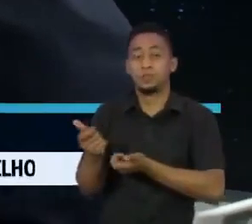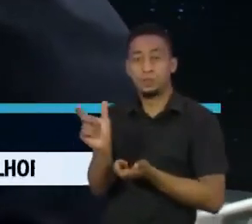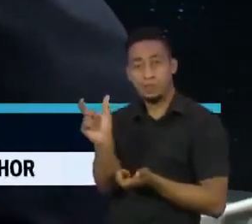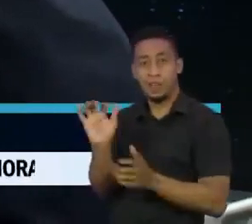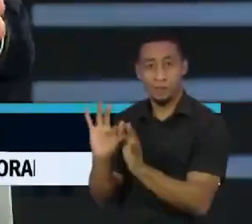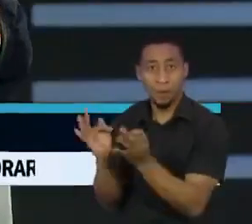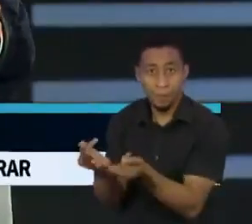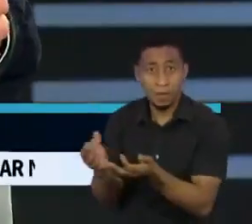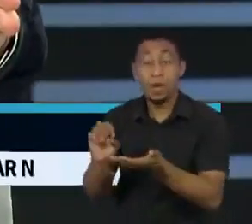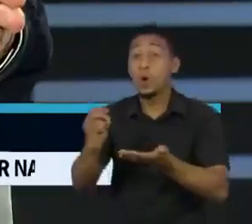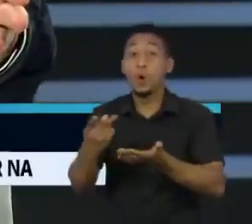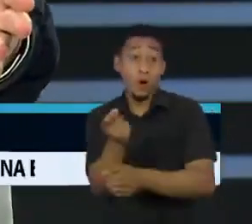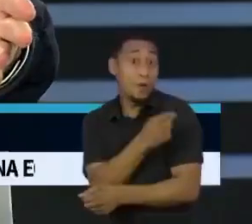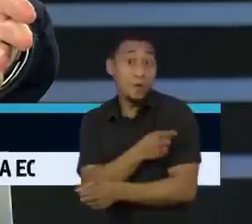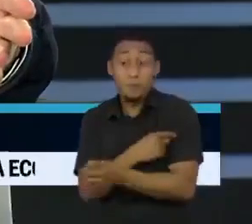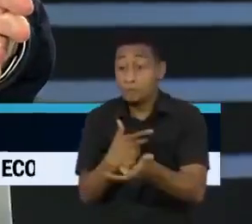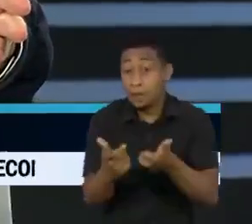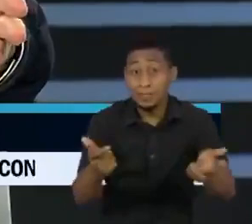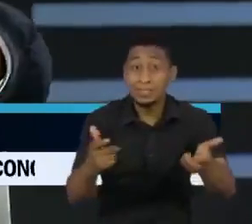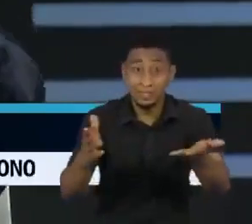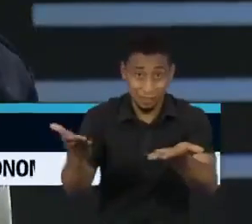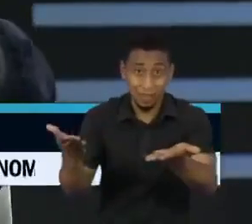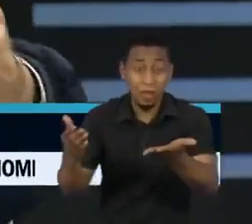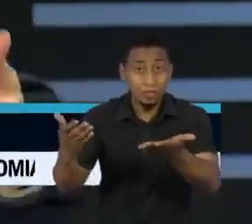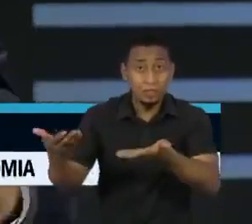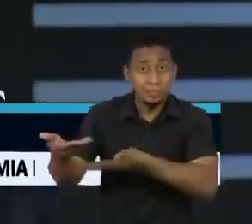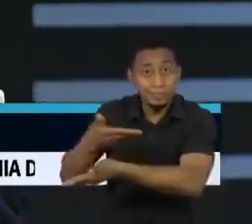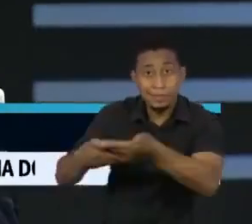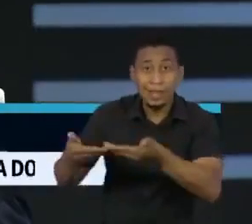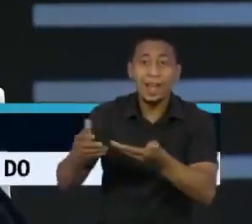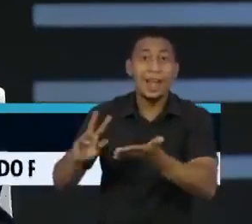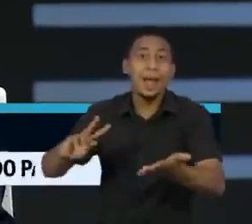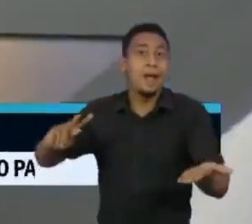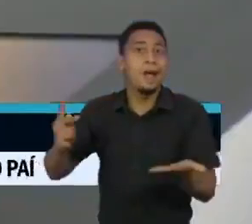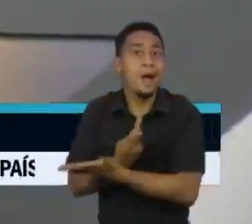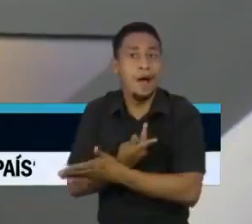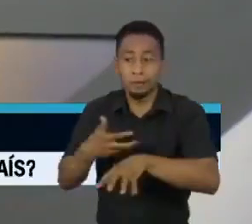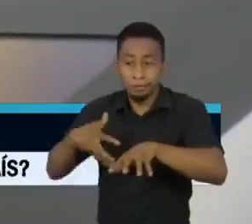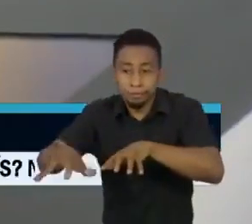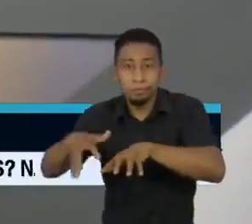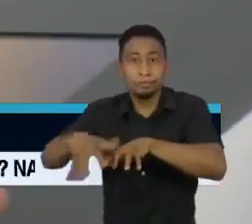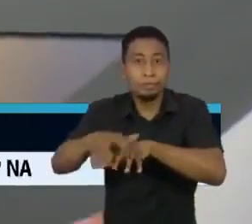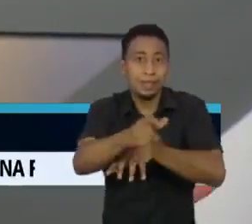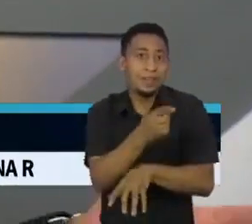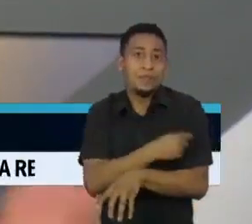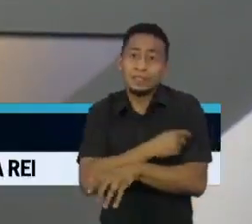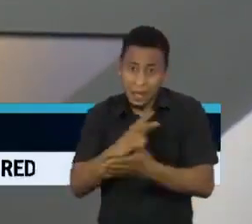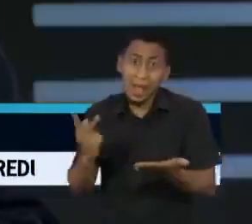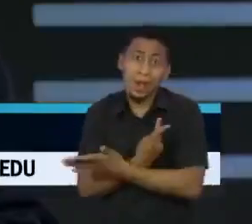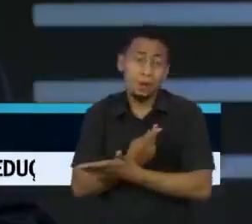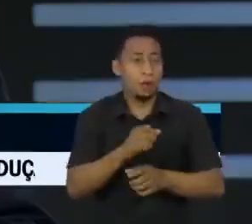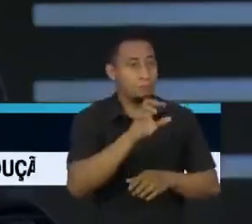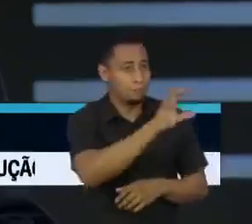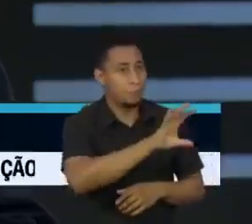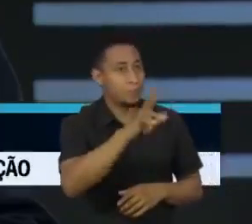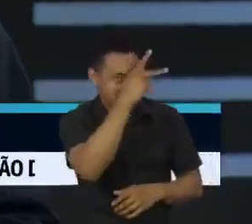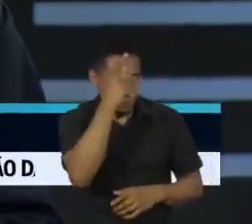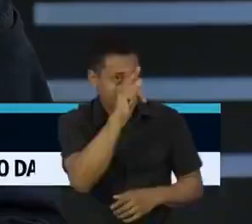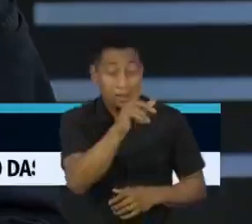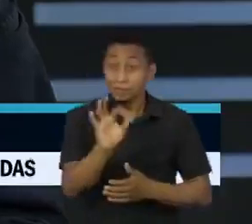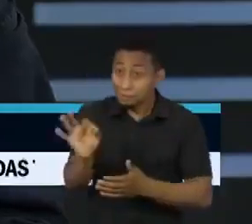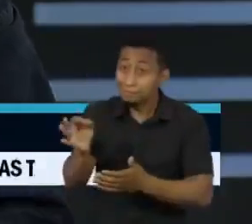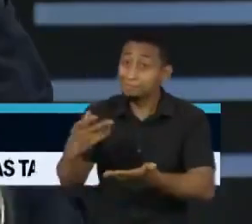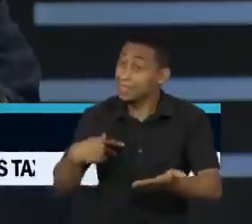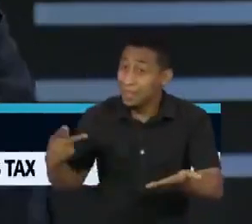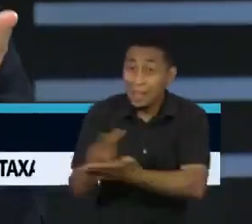vacina, acabamos de discutir aqui, ó, erraram a logística da vacina. A participação dos municípios e dos estados. Dos estados. Qualquer segunda casa, você